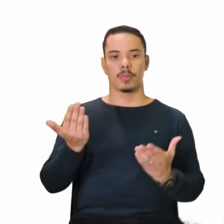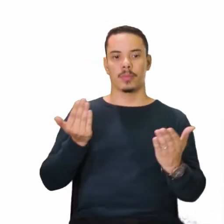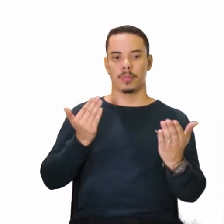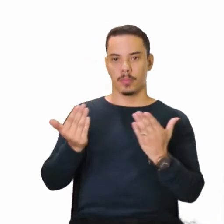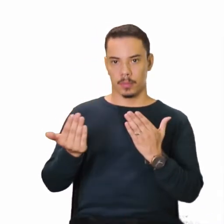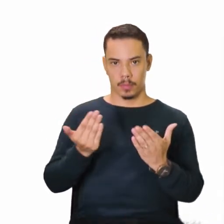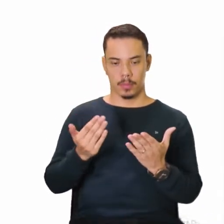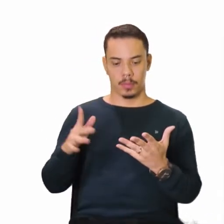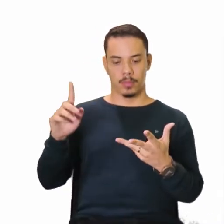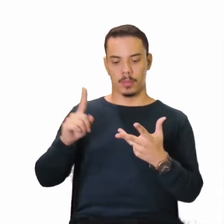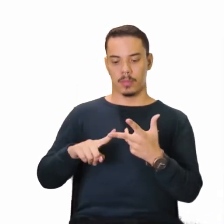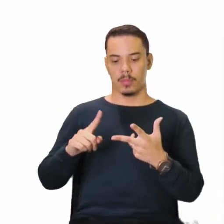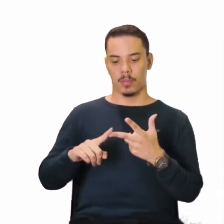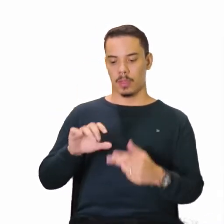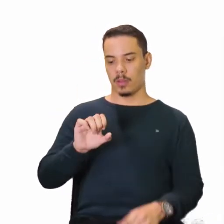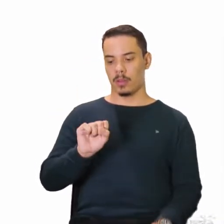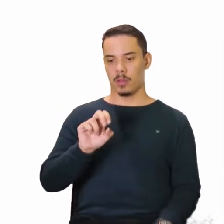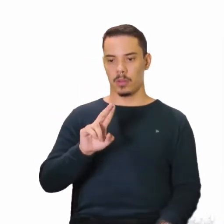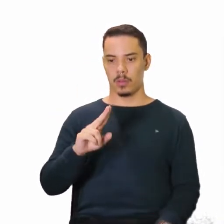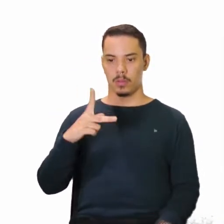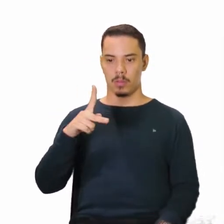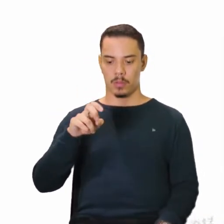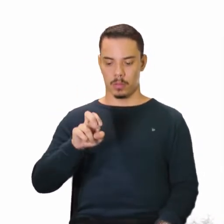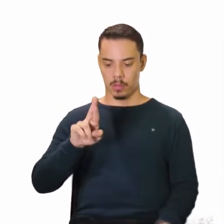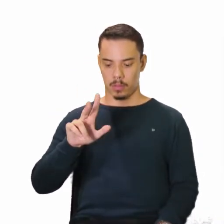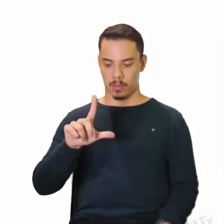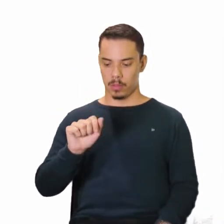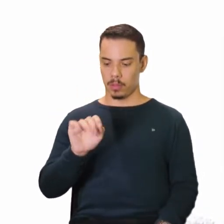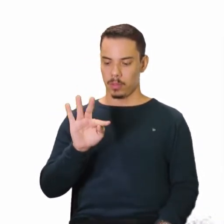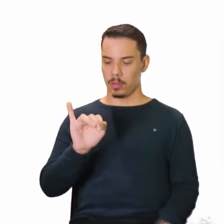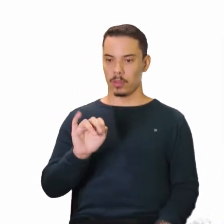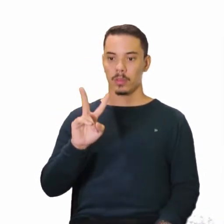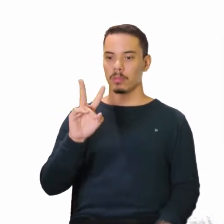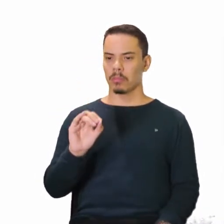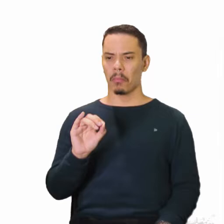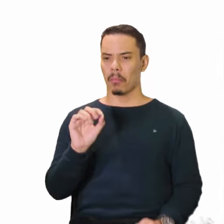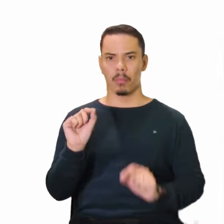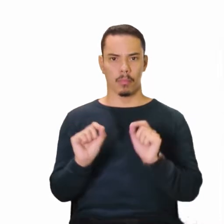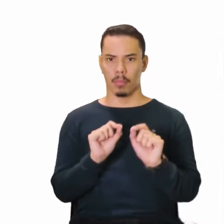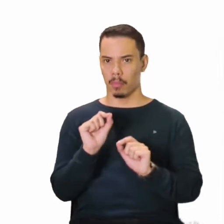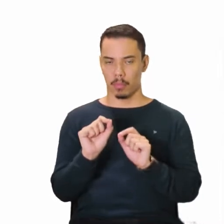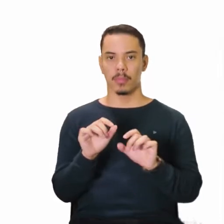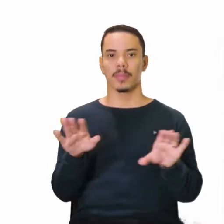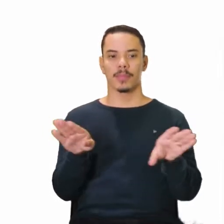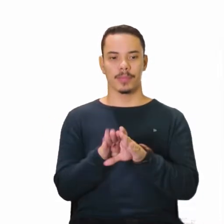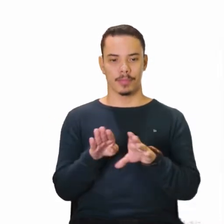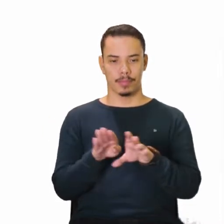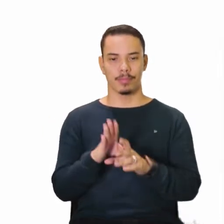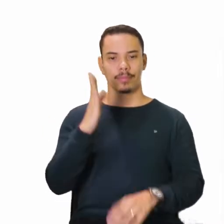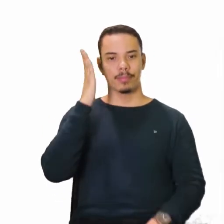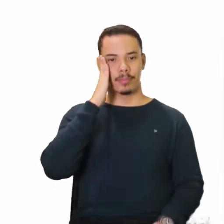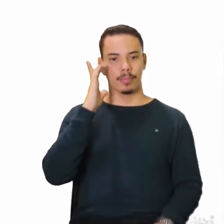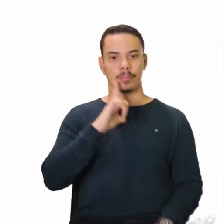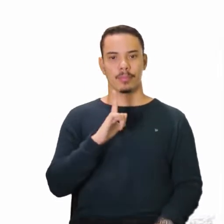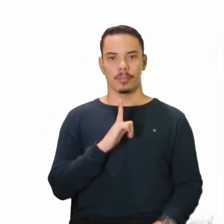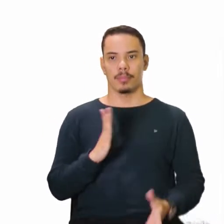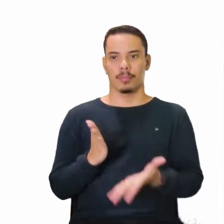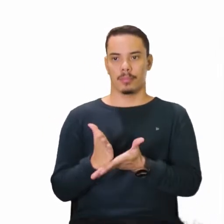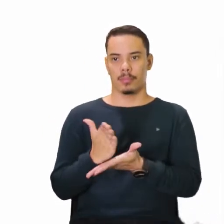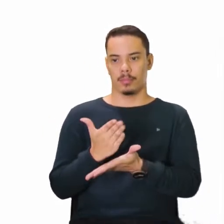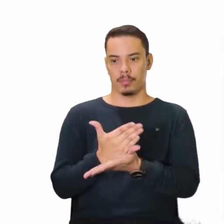comparativo, nós temos aí o superlativo, tá certo? O superlativo também ele se